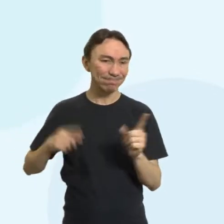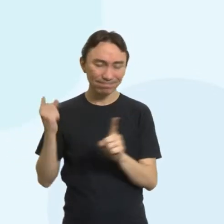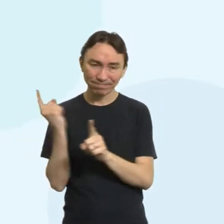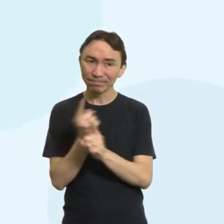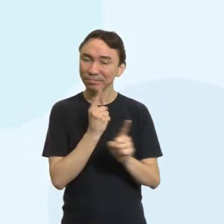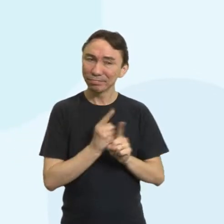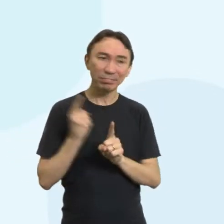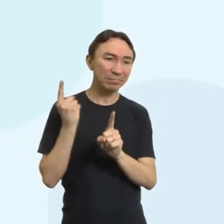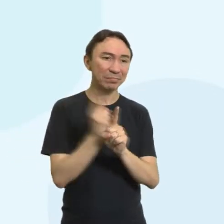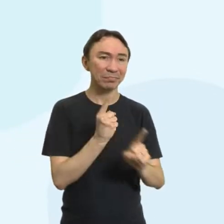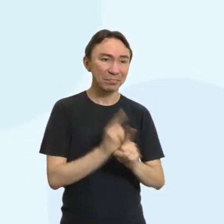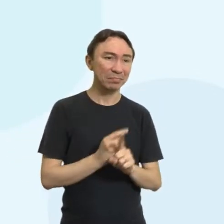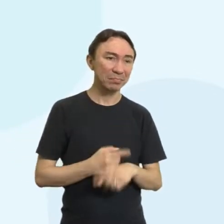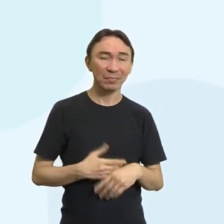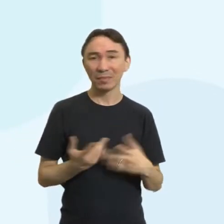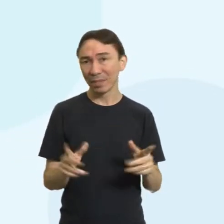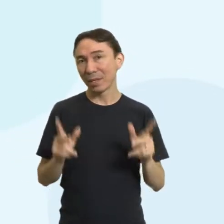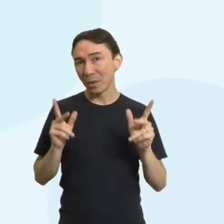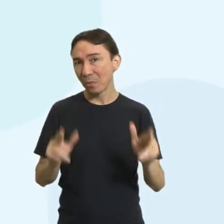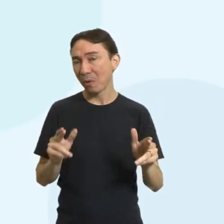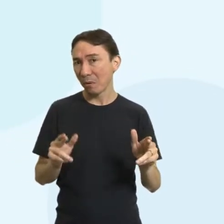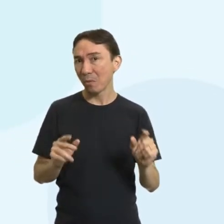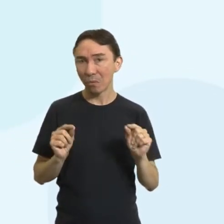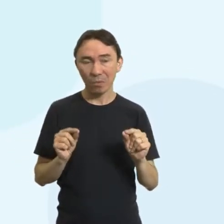Pode ser considerado um mergulho, né?